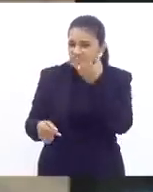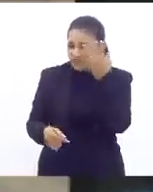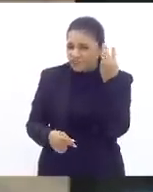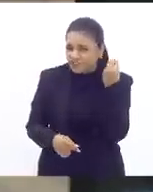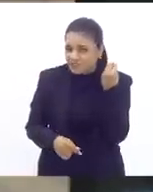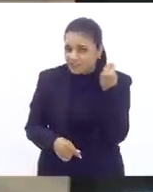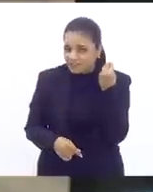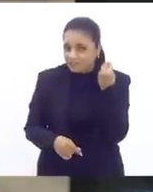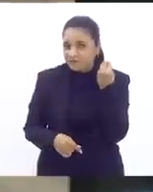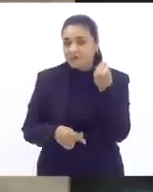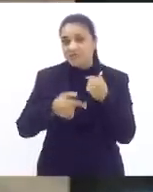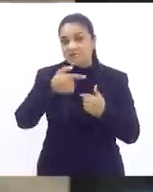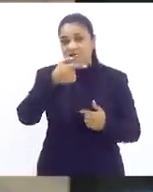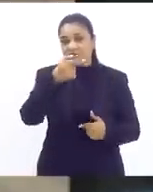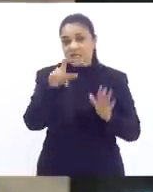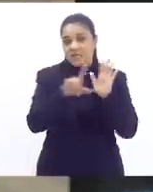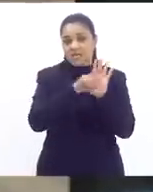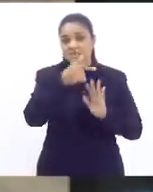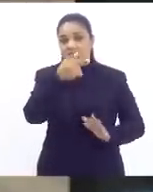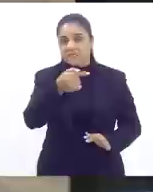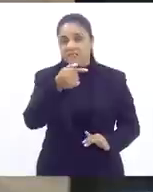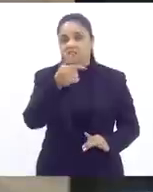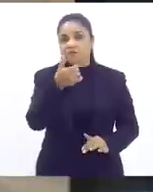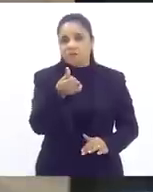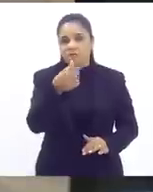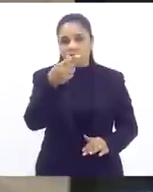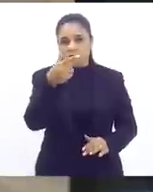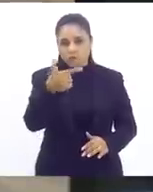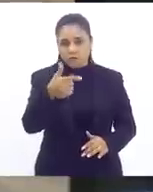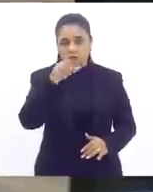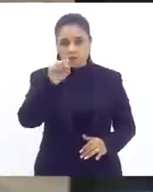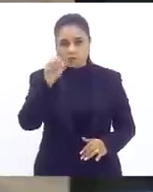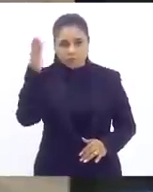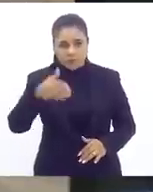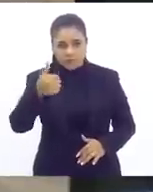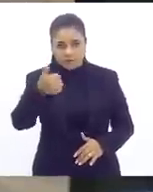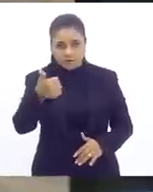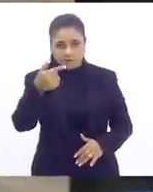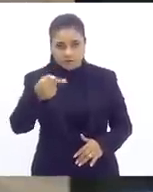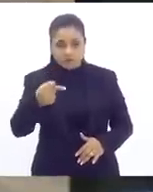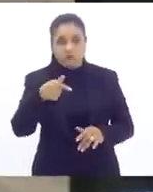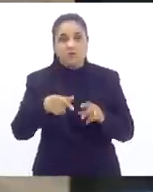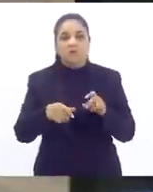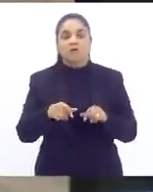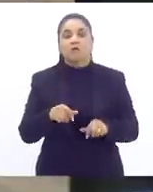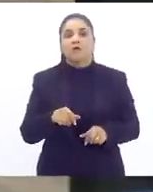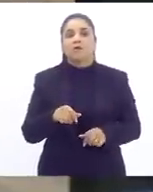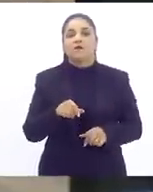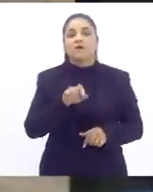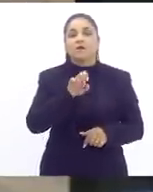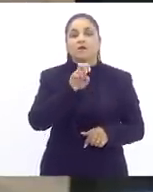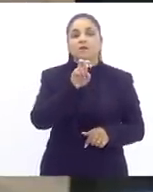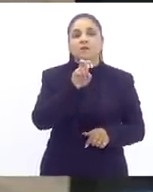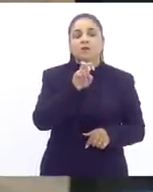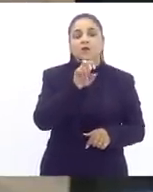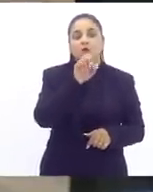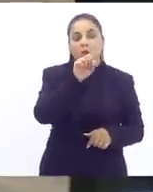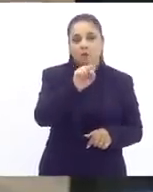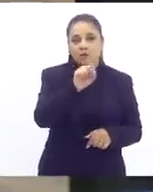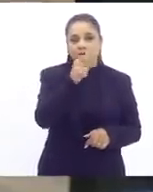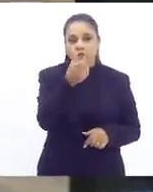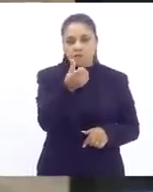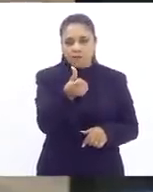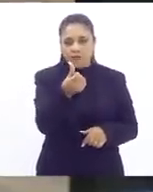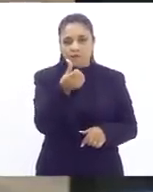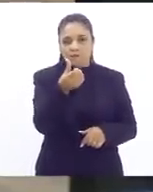a lei 7628 de 2017 que criou adicional de 100% e a Lei 8665